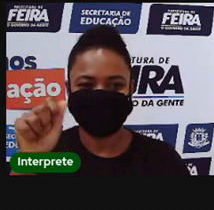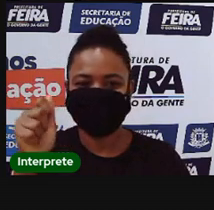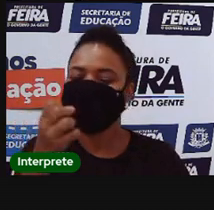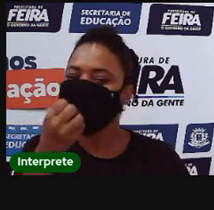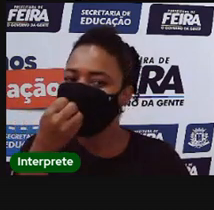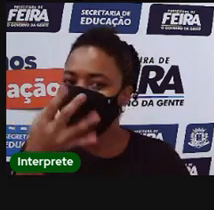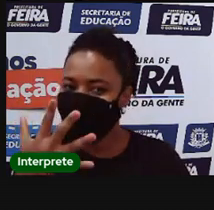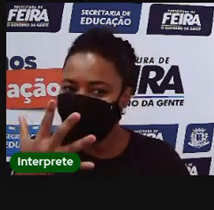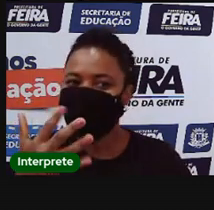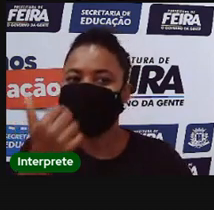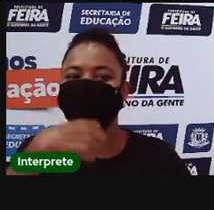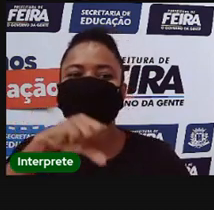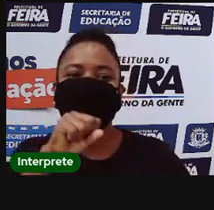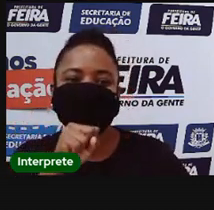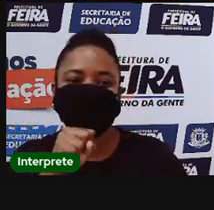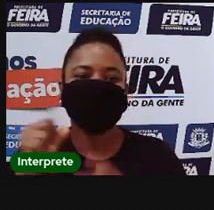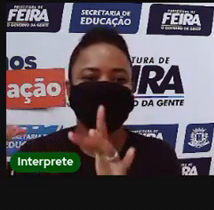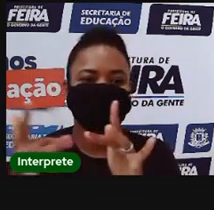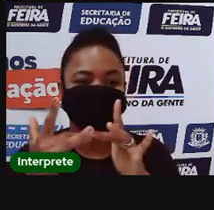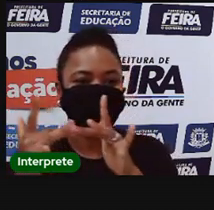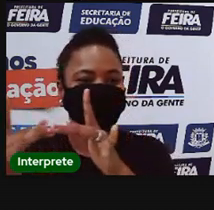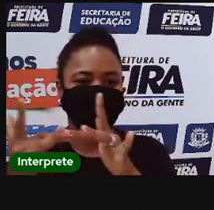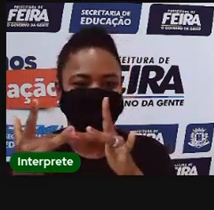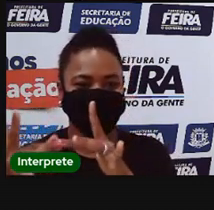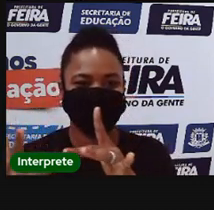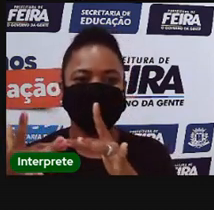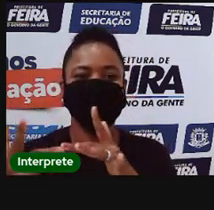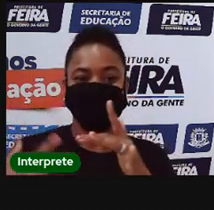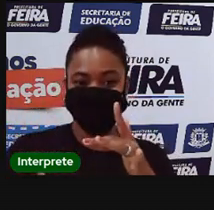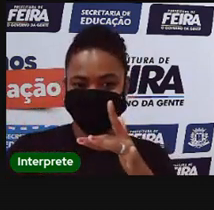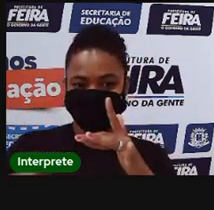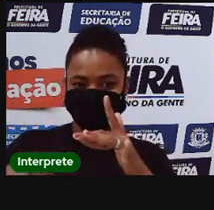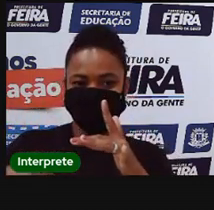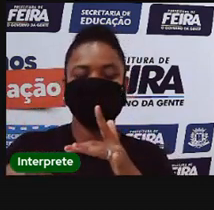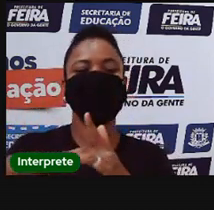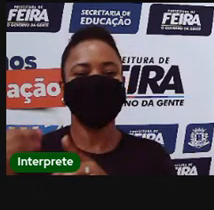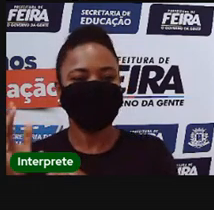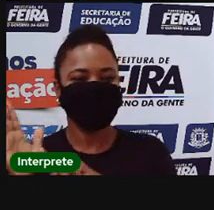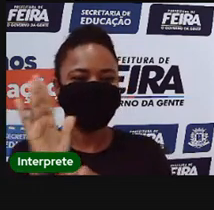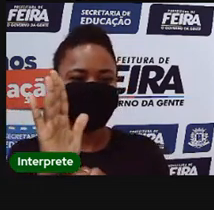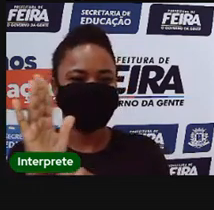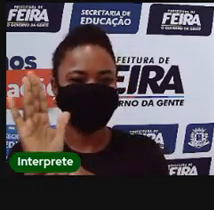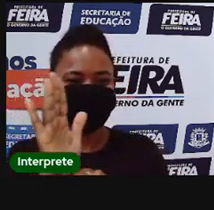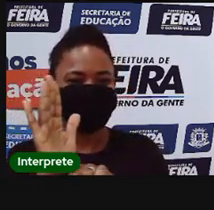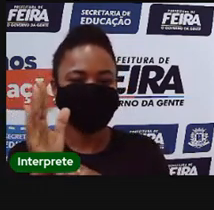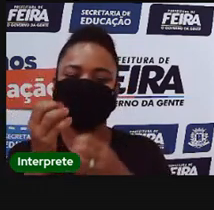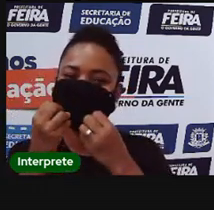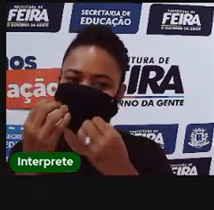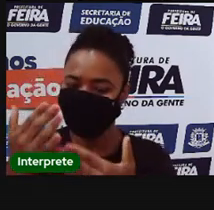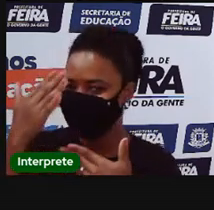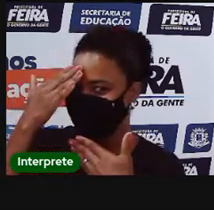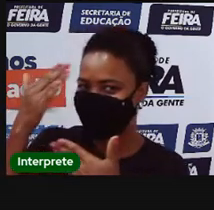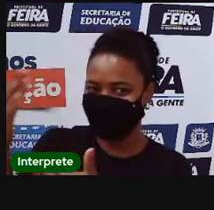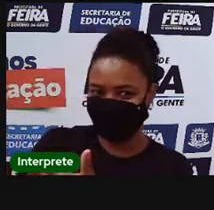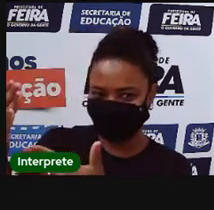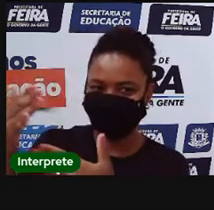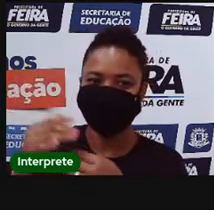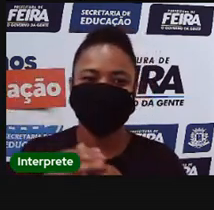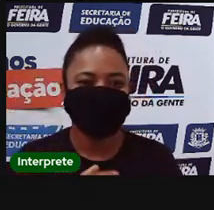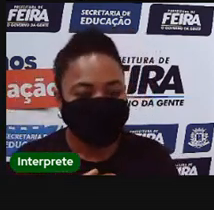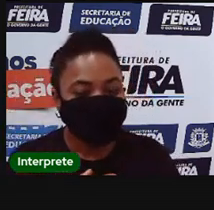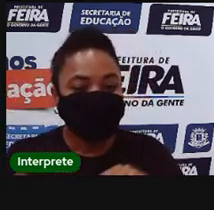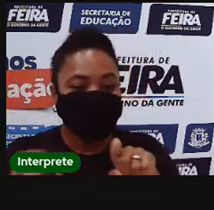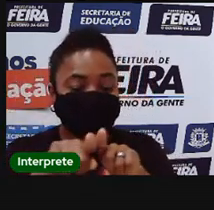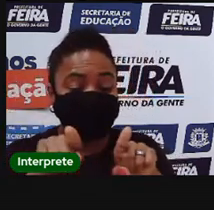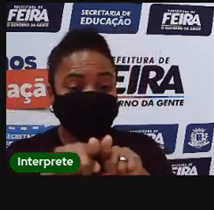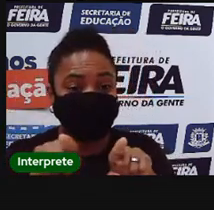Marília para estar aqui com a gente, né? Então, valeu, Catuxa, aí pela força. Também um abraço especial para a Escola Municipal Ana